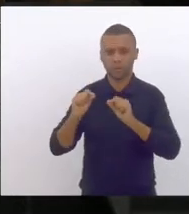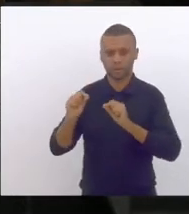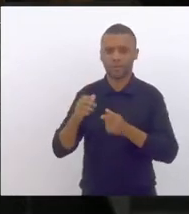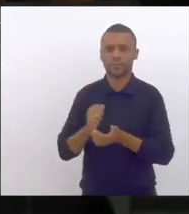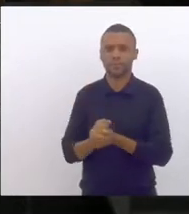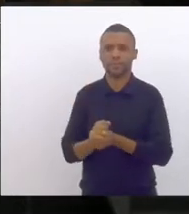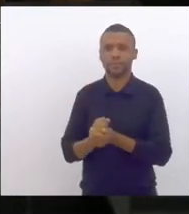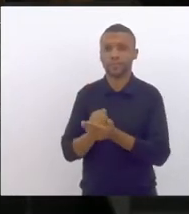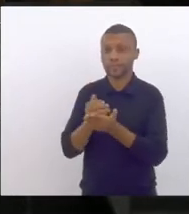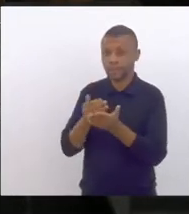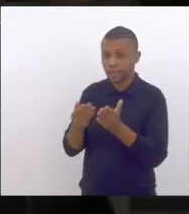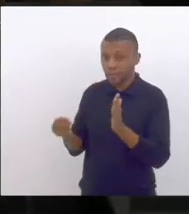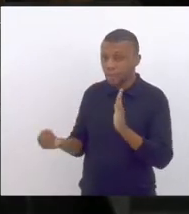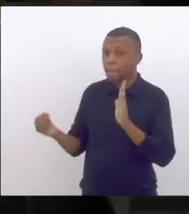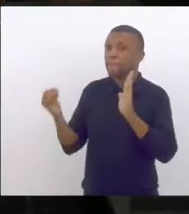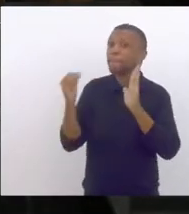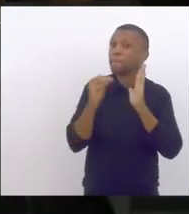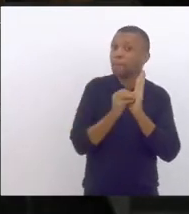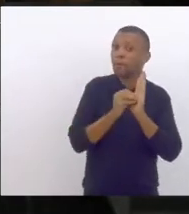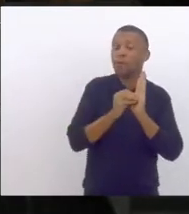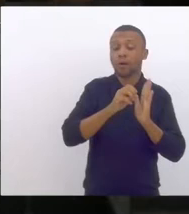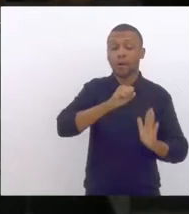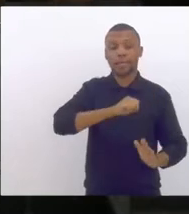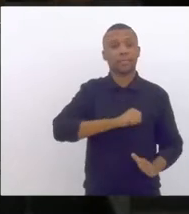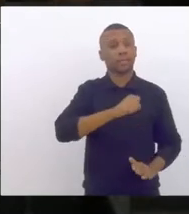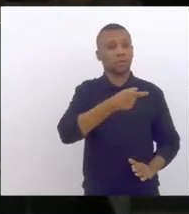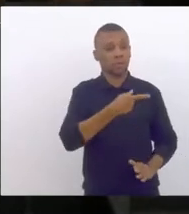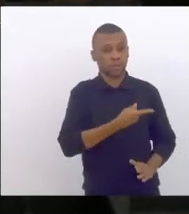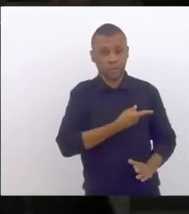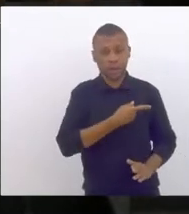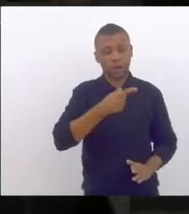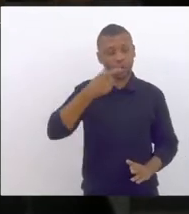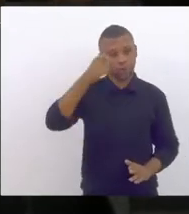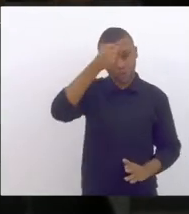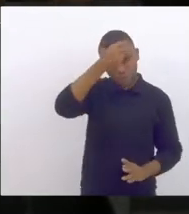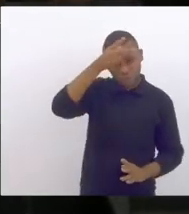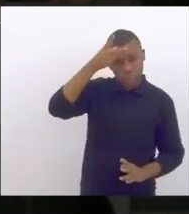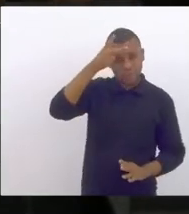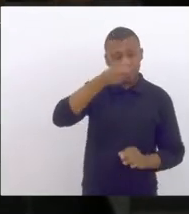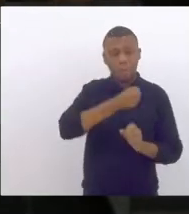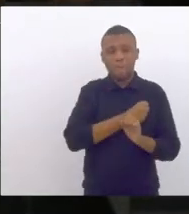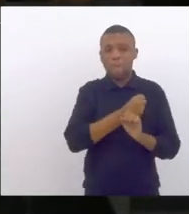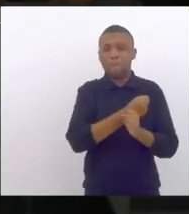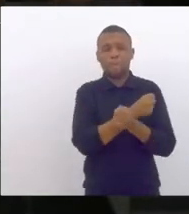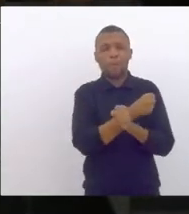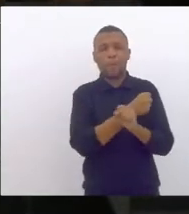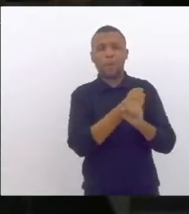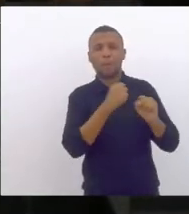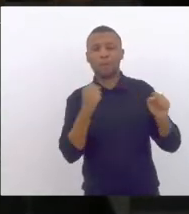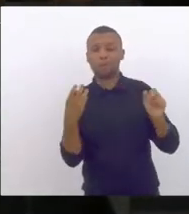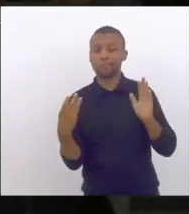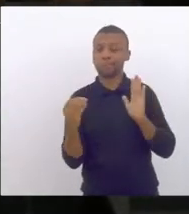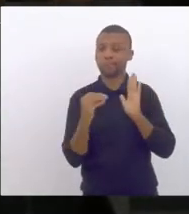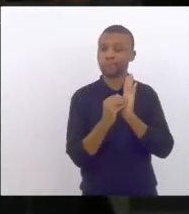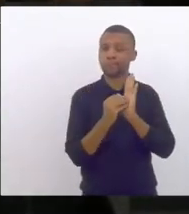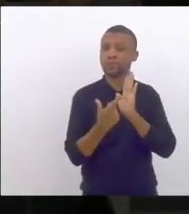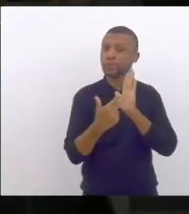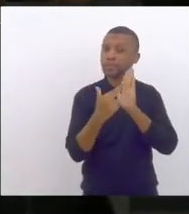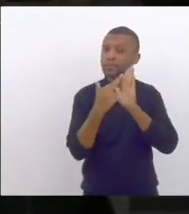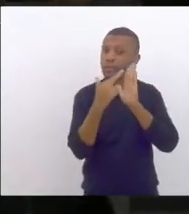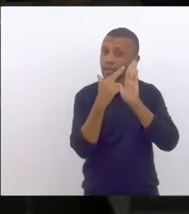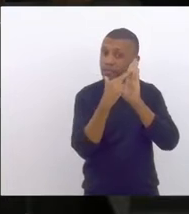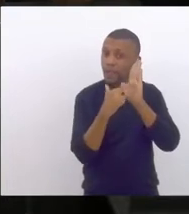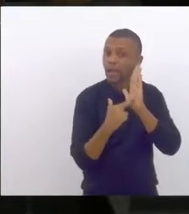São Gonçalo Deputado Ferreirinha aquele município grandioso nas novas regras de